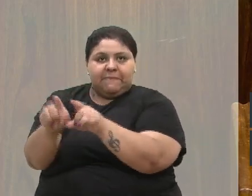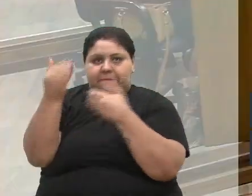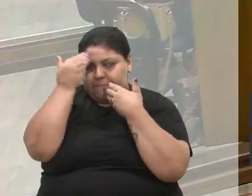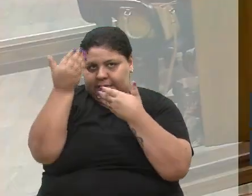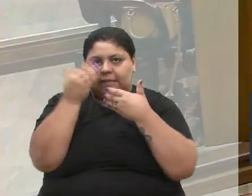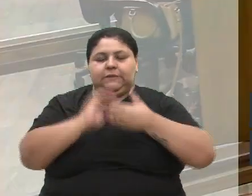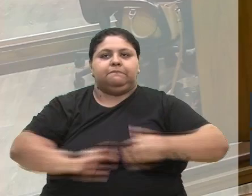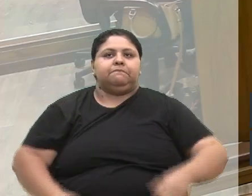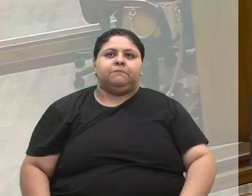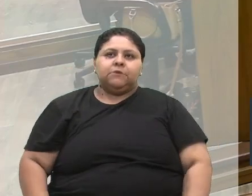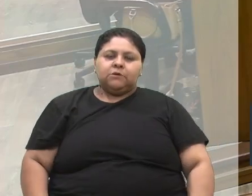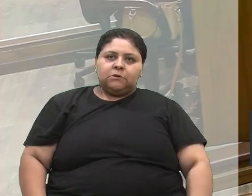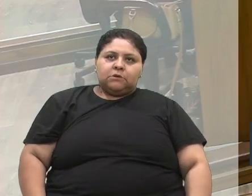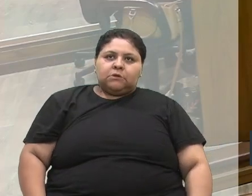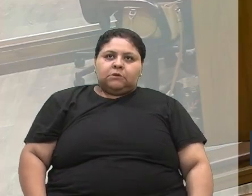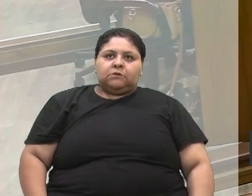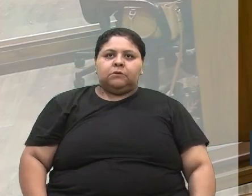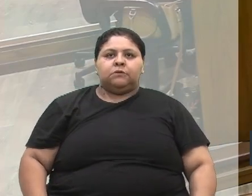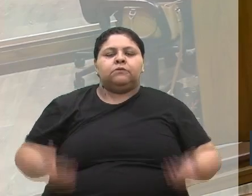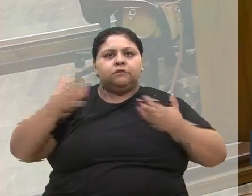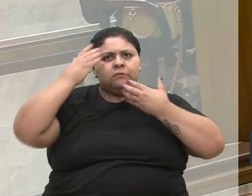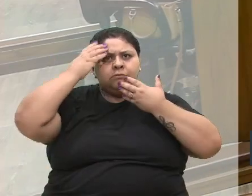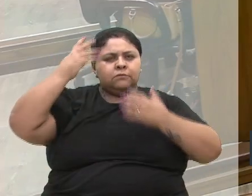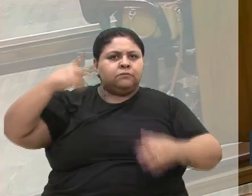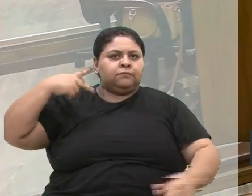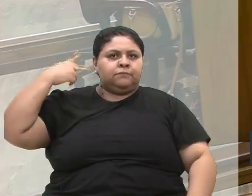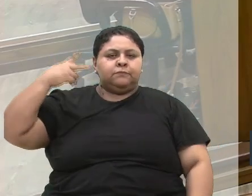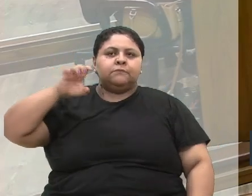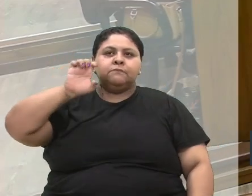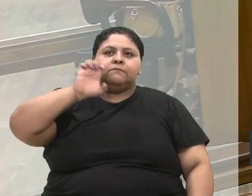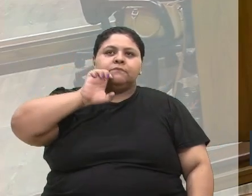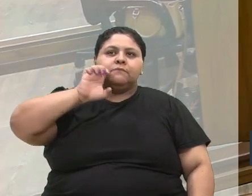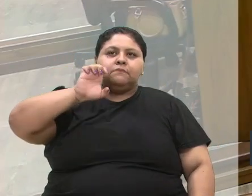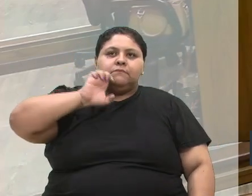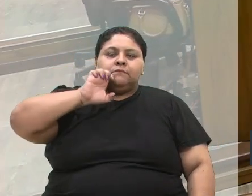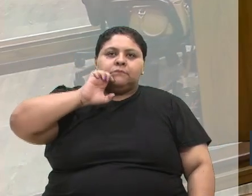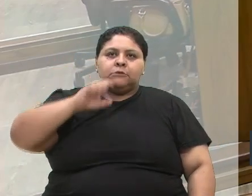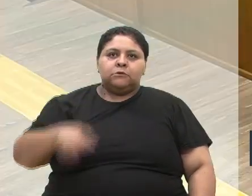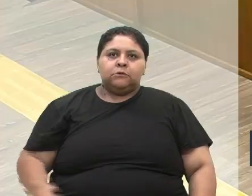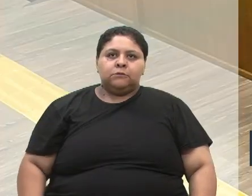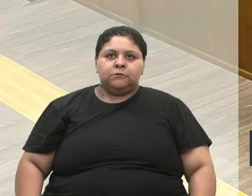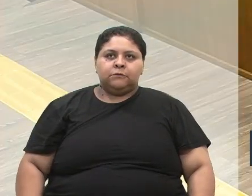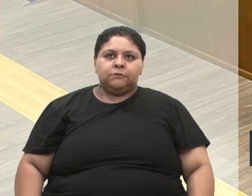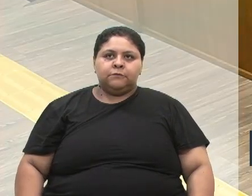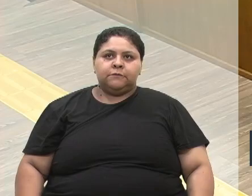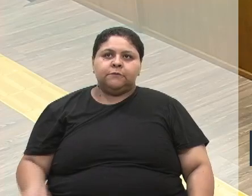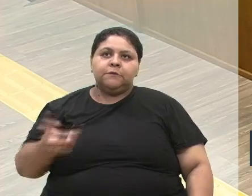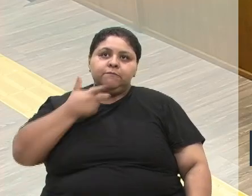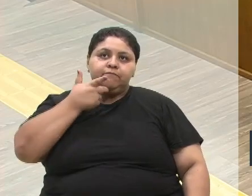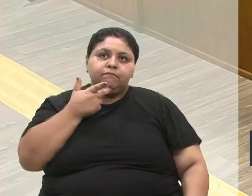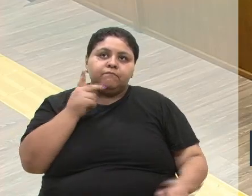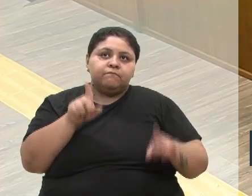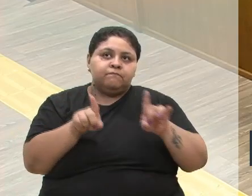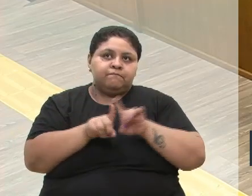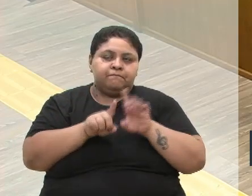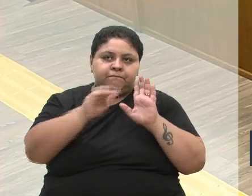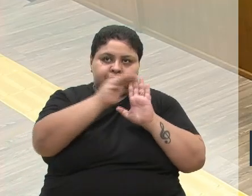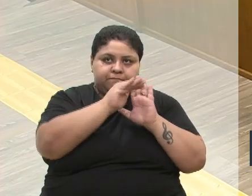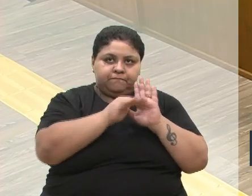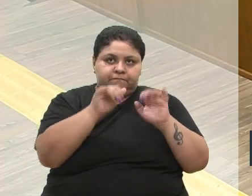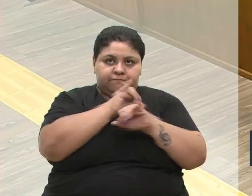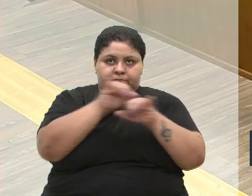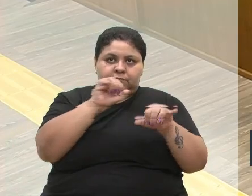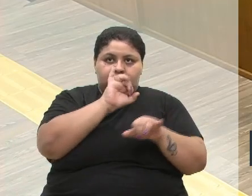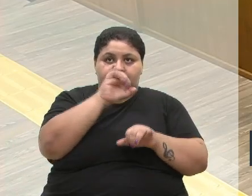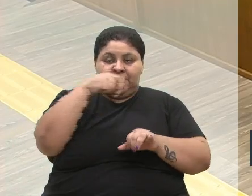obrigado. Obrigado, vereadora Estela. Para dizer também alguns dados aqui do